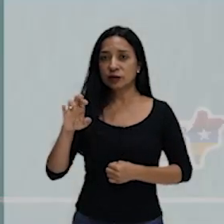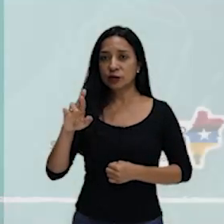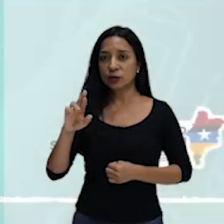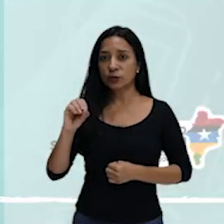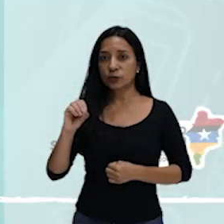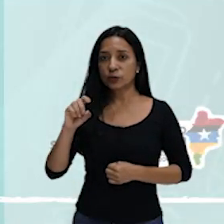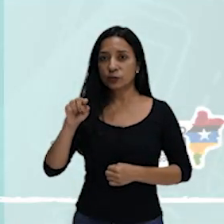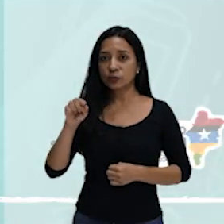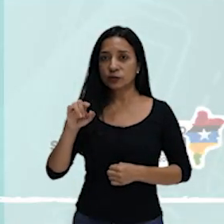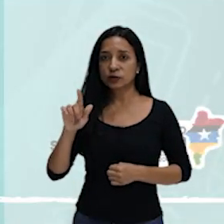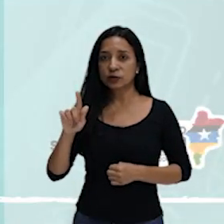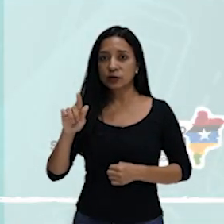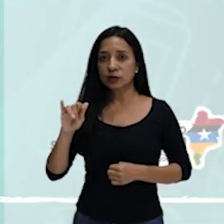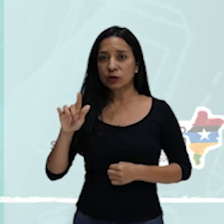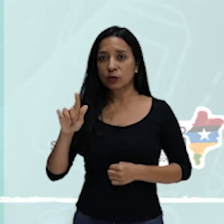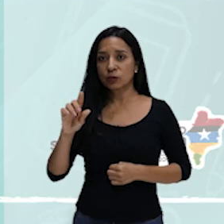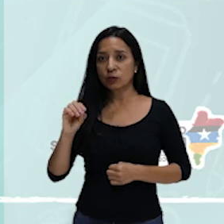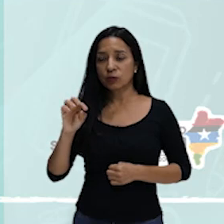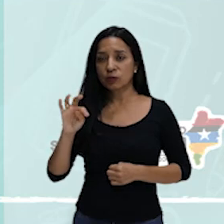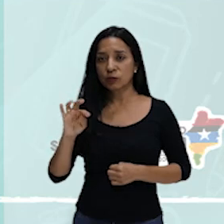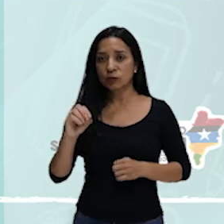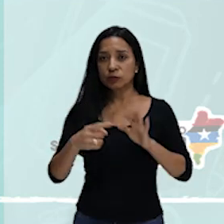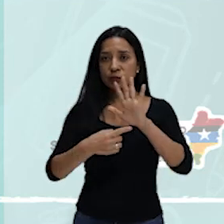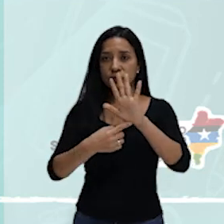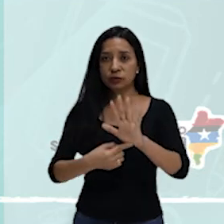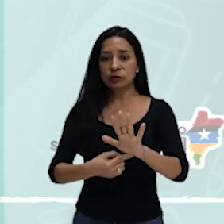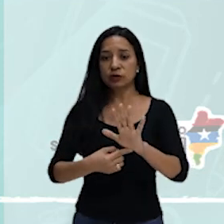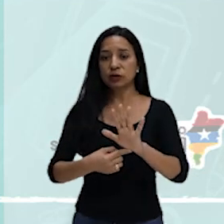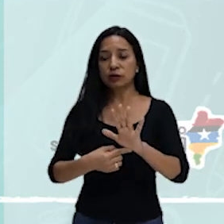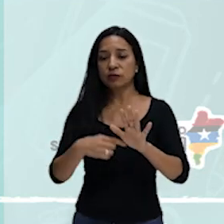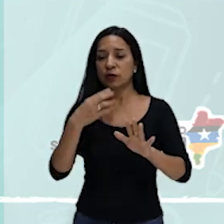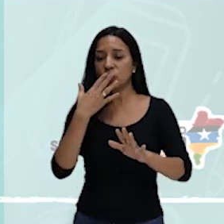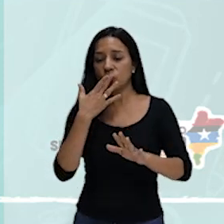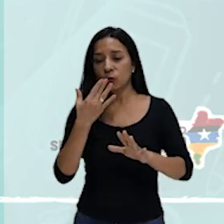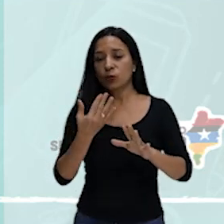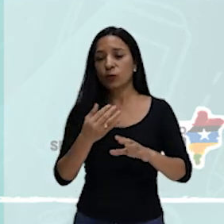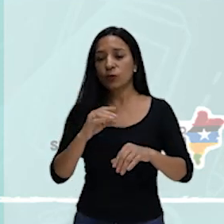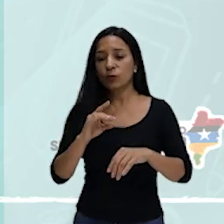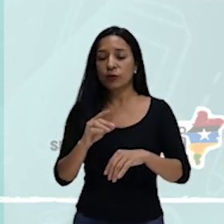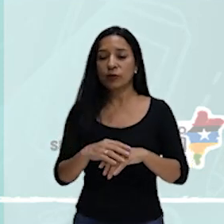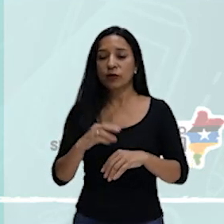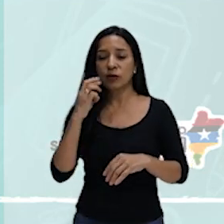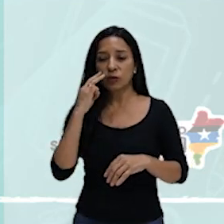FB, apresentava esse fenótipo cor rosa, certo?